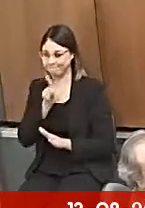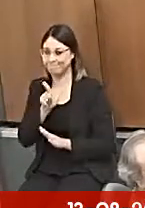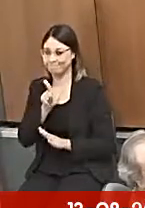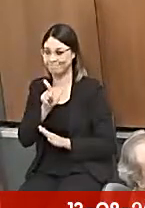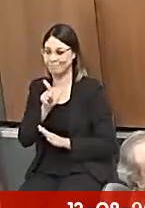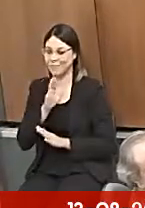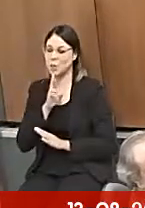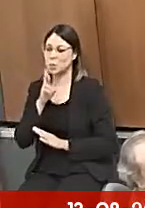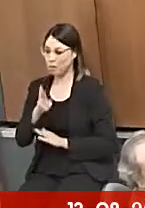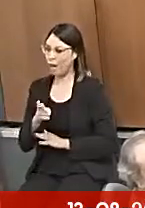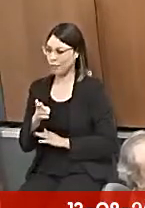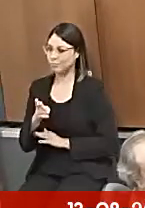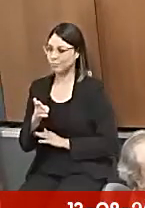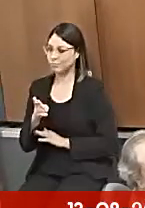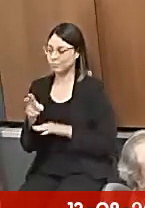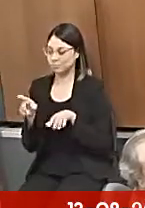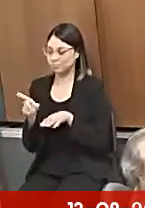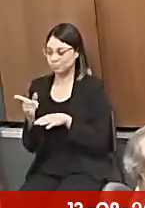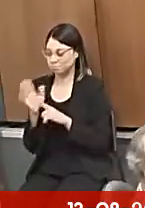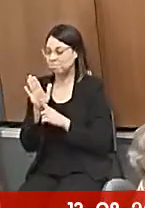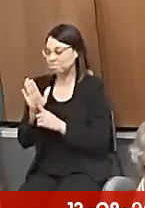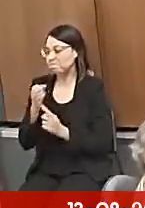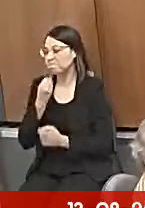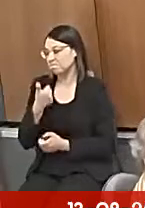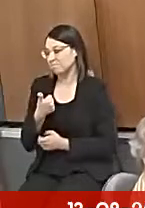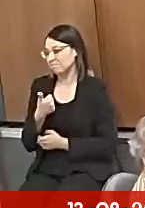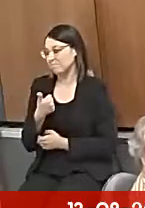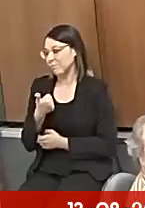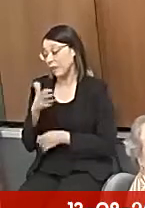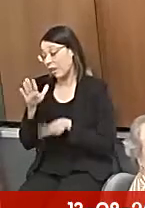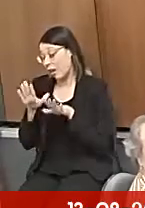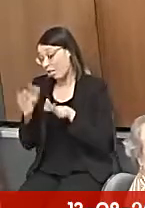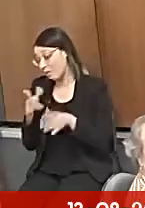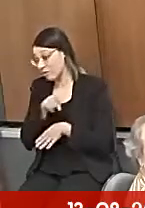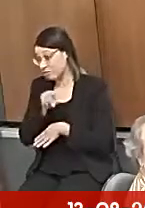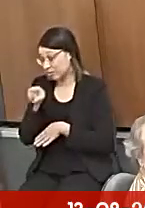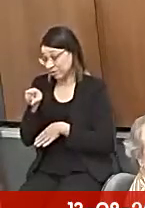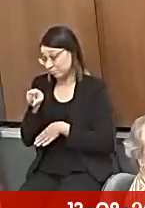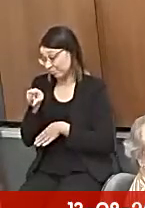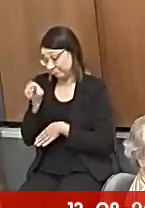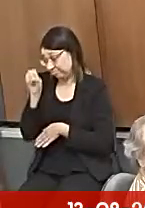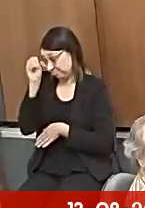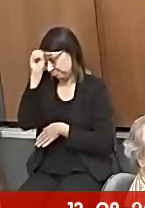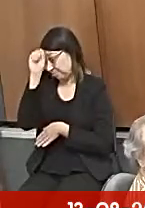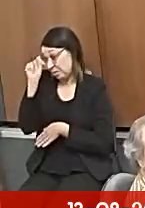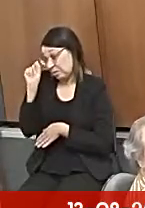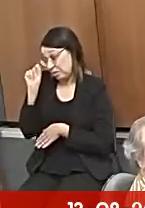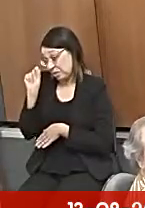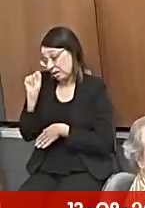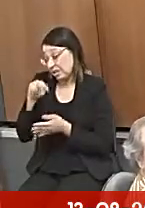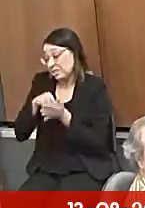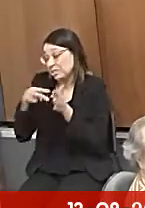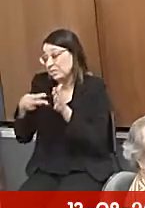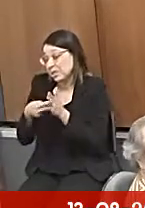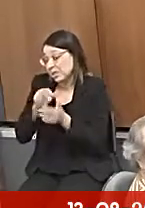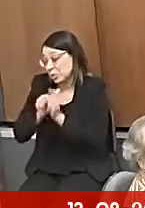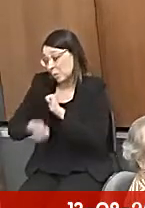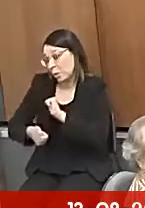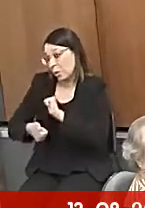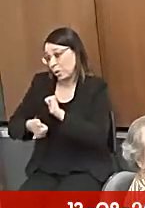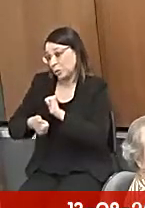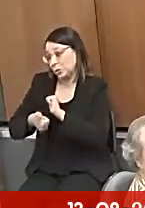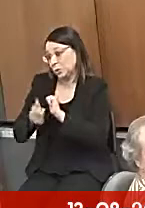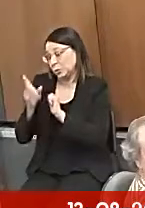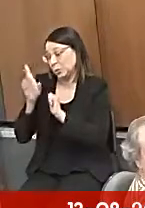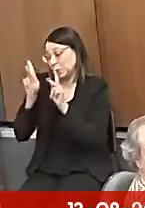resultado saí muito expressivos é talvez pra vocês que não têm noção do que é o esporte paraolímpico o daniel que está aqui